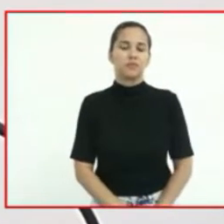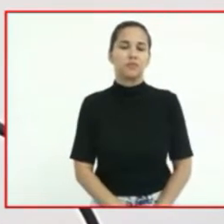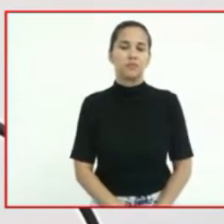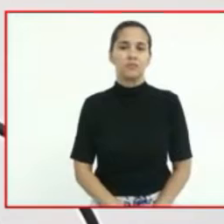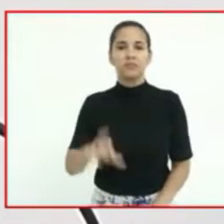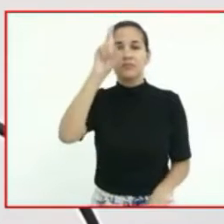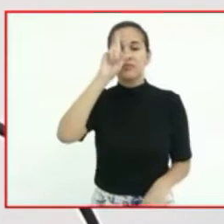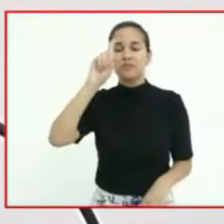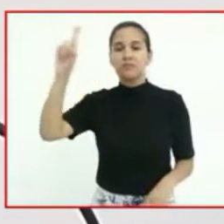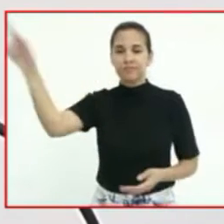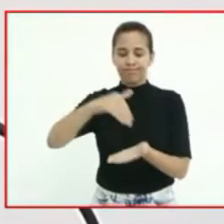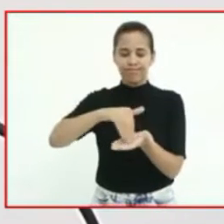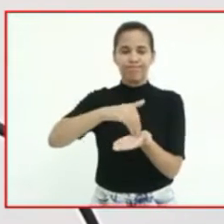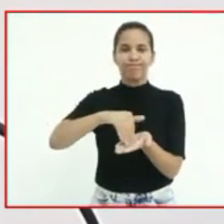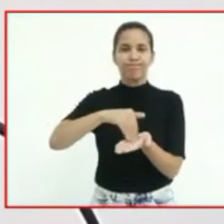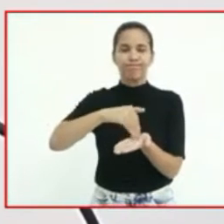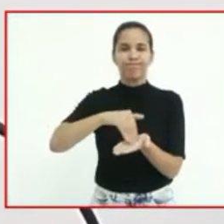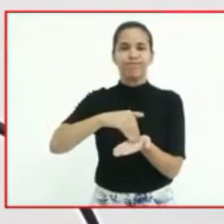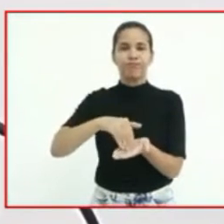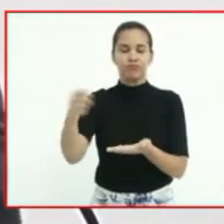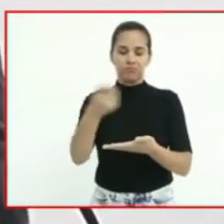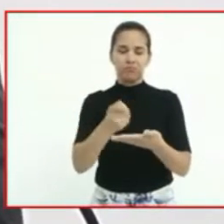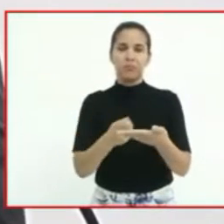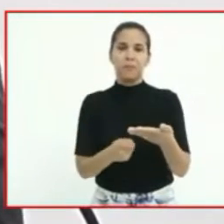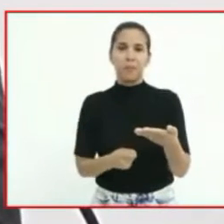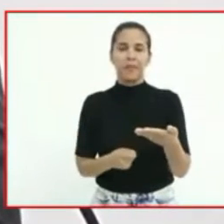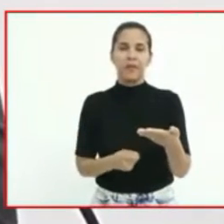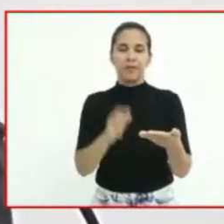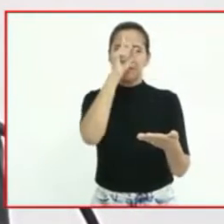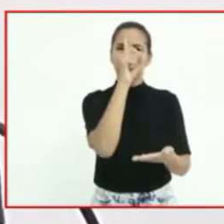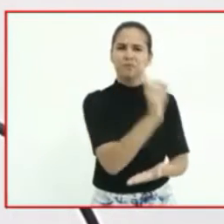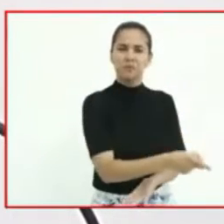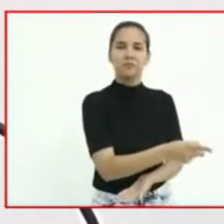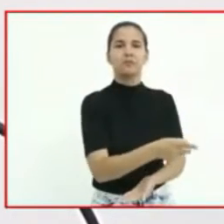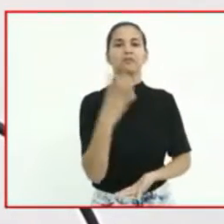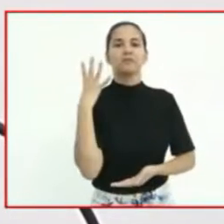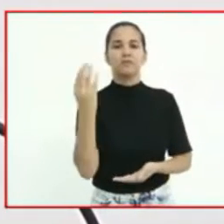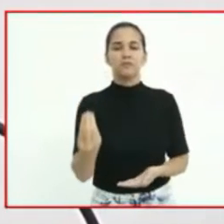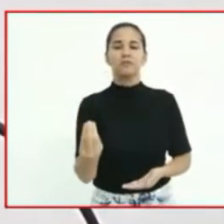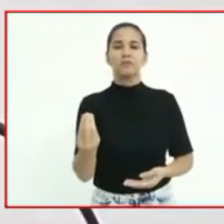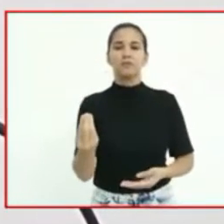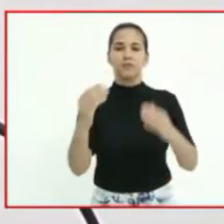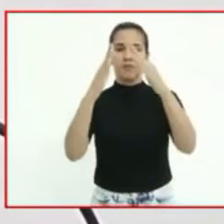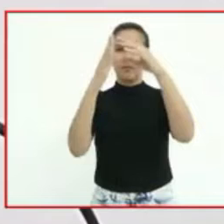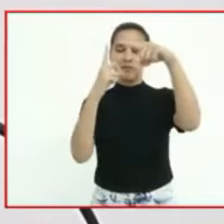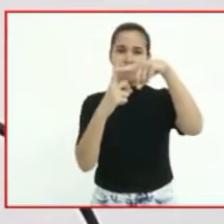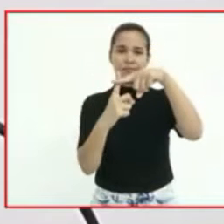Se os senhores secretários assinar tudo o que ela mandar, estavam todos na cadeia.